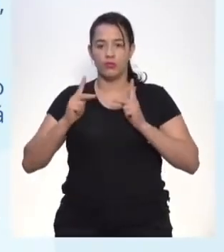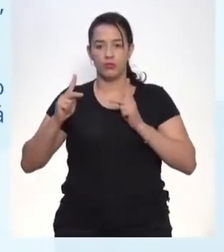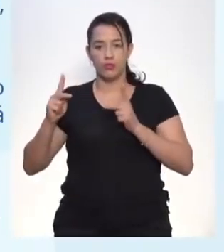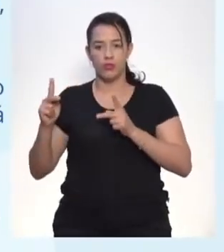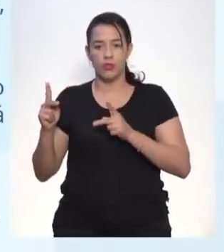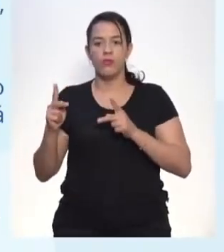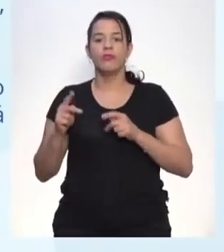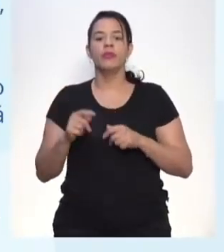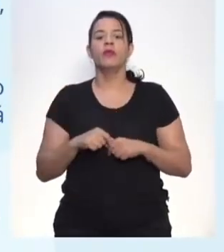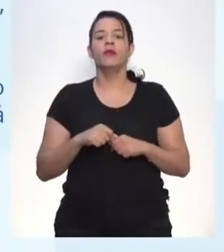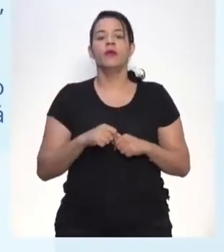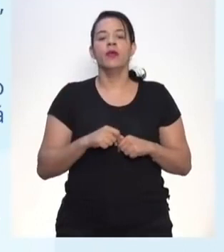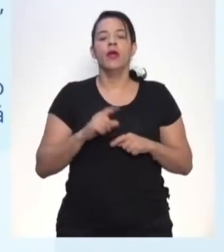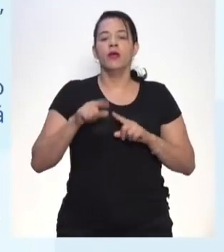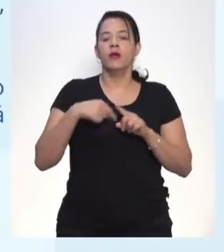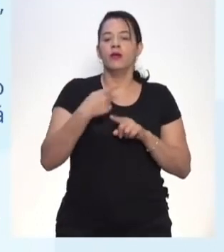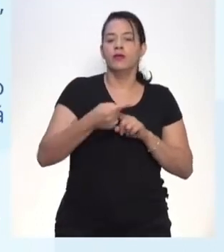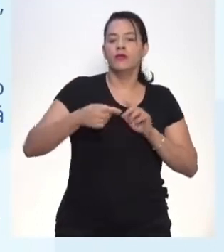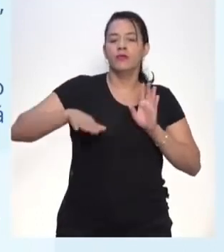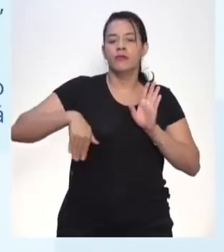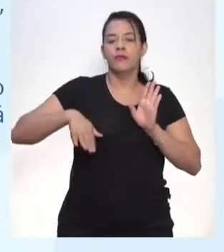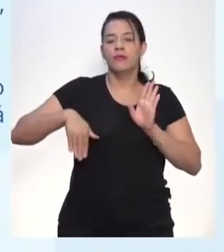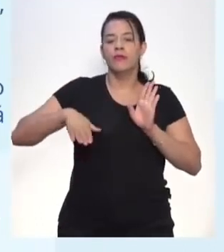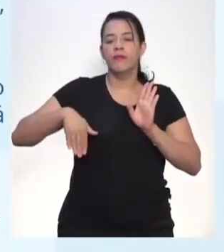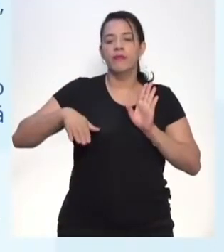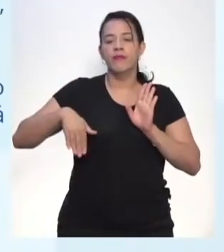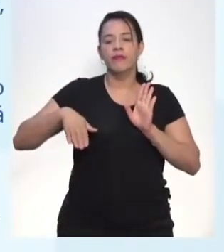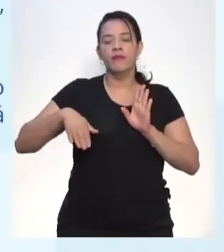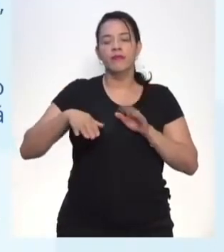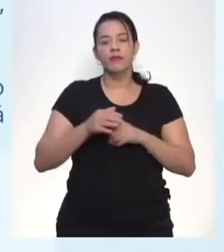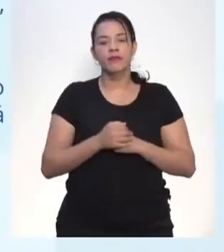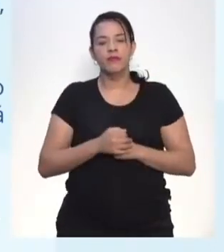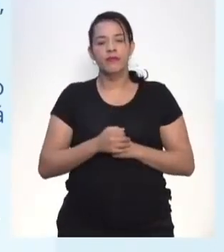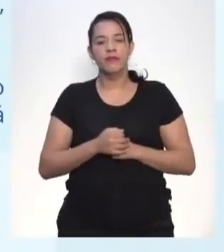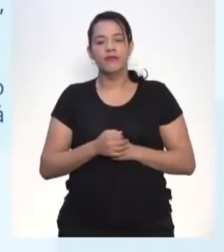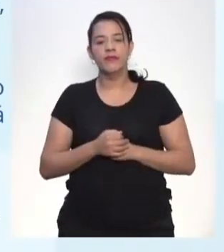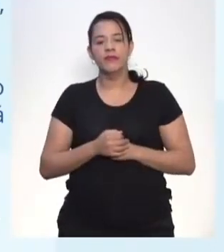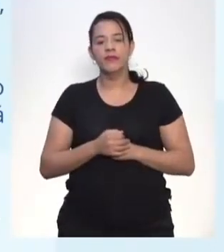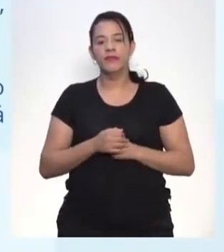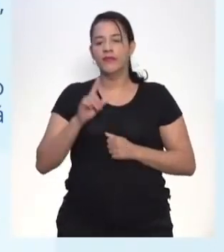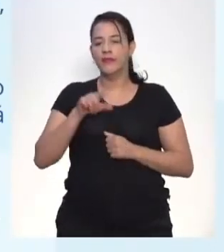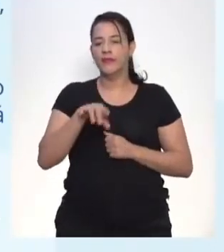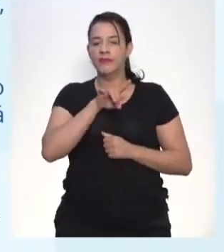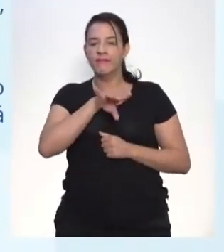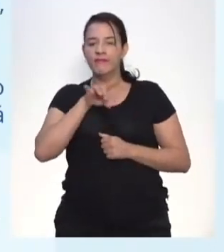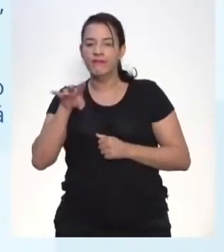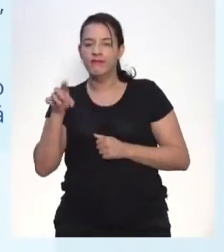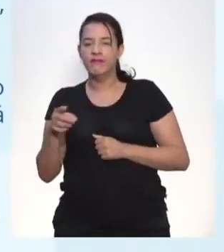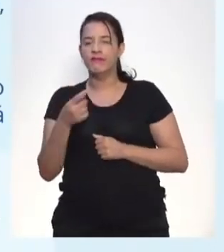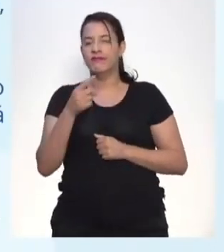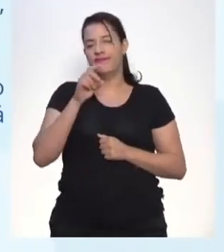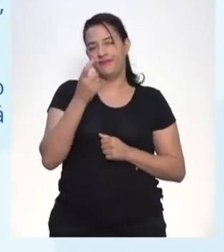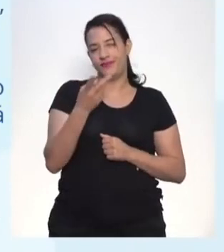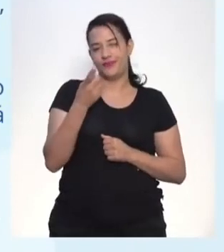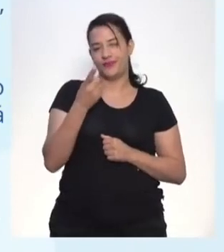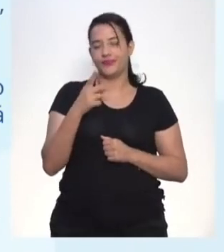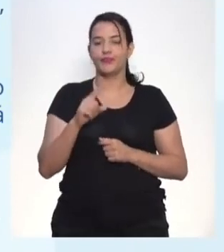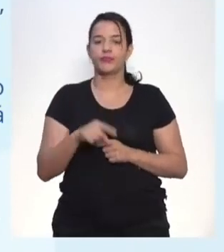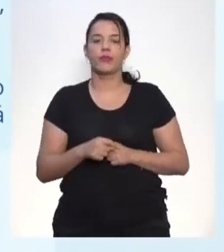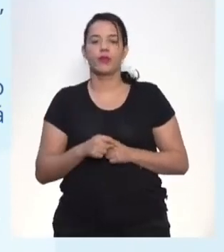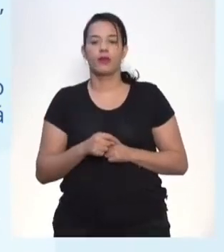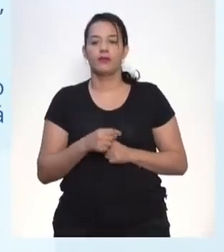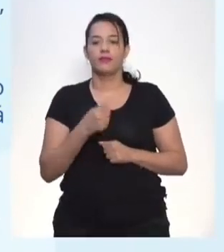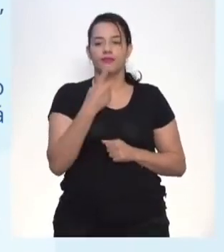quando o Mateus vai para a praia, né? Quando ele vai lá, quando ele vai para a praia, ele vai a cada 12. Então, ele vai a partir de